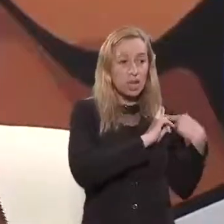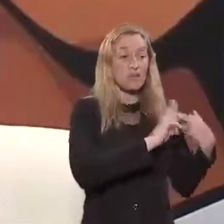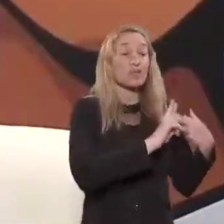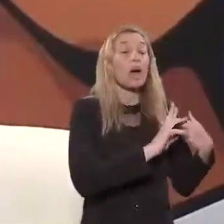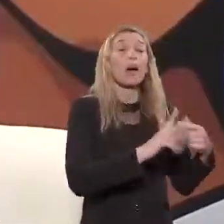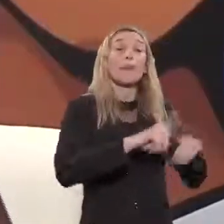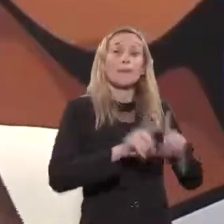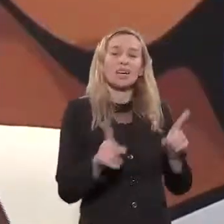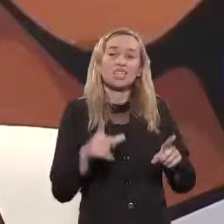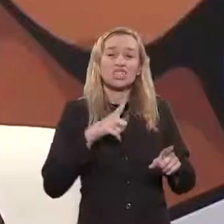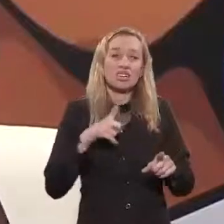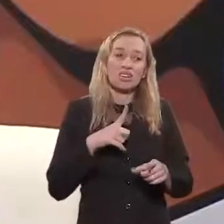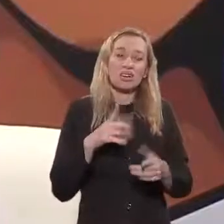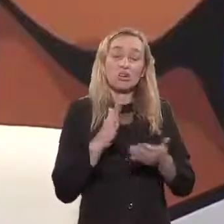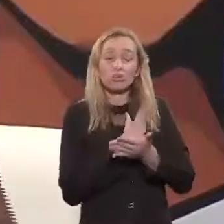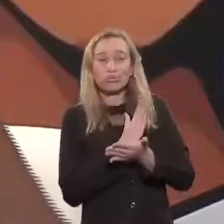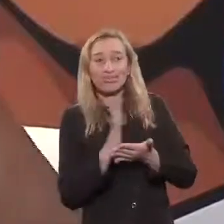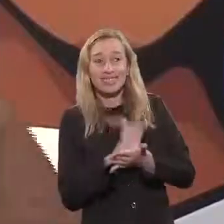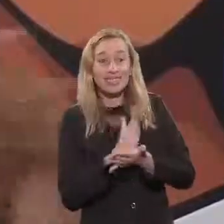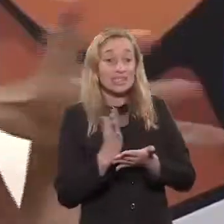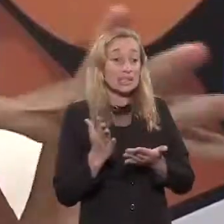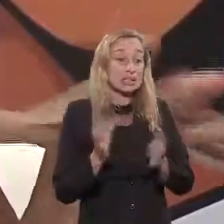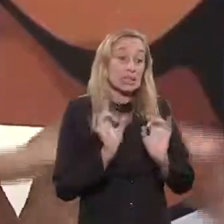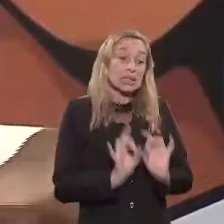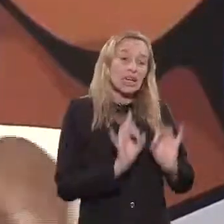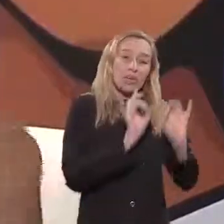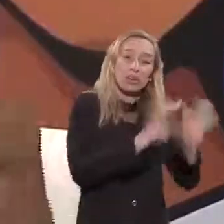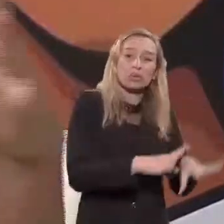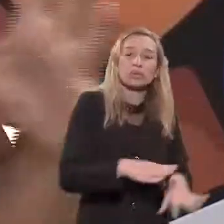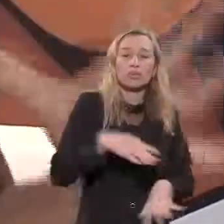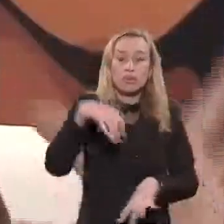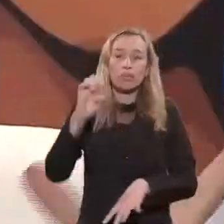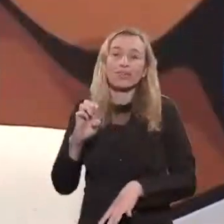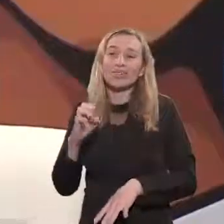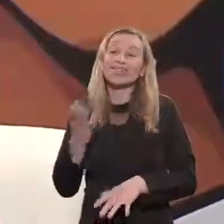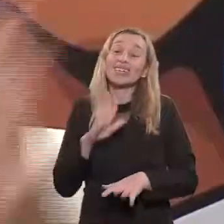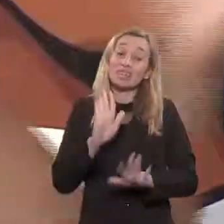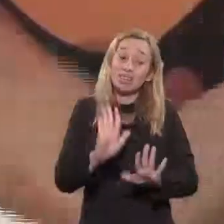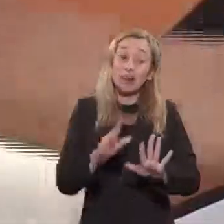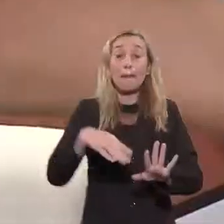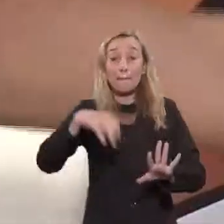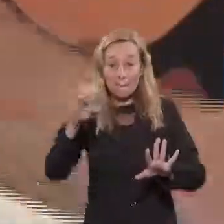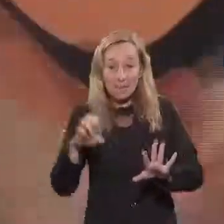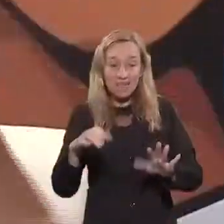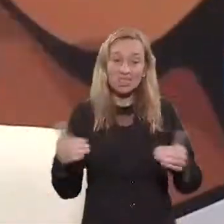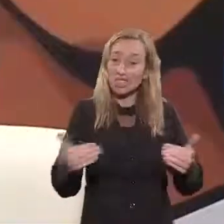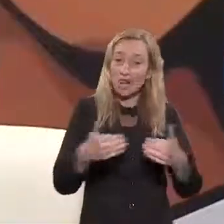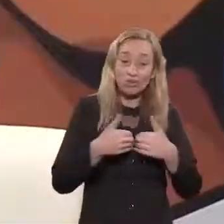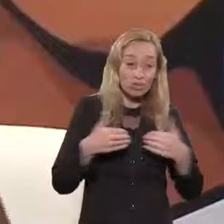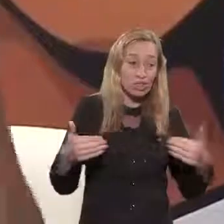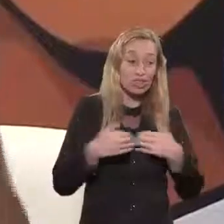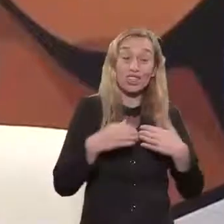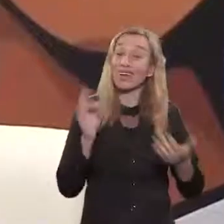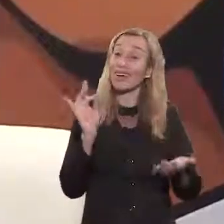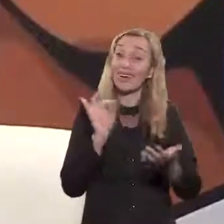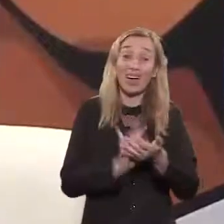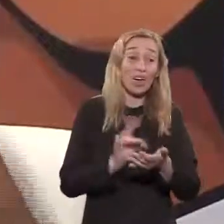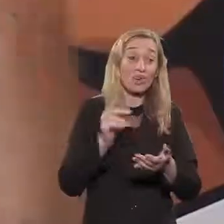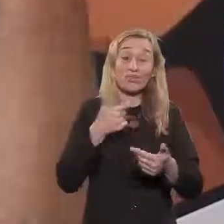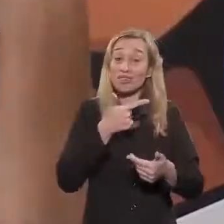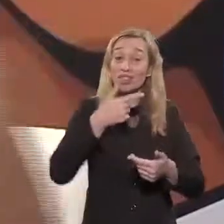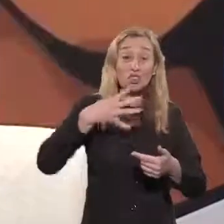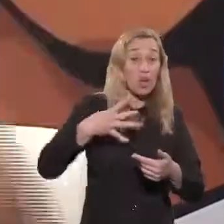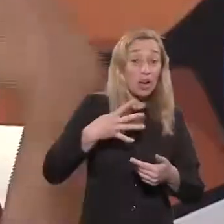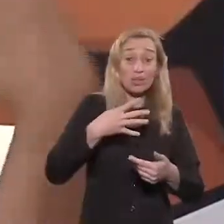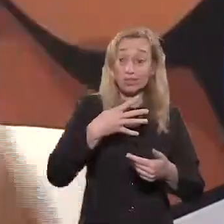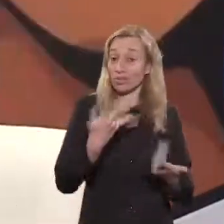tem muitos que deixam aquela mãe, e mãe de autista, então, gente, é o que o deputado falou, é muito real,